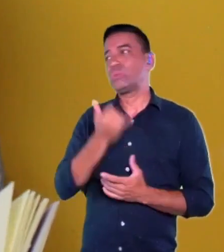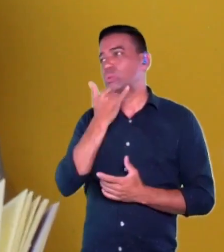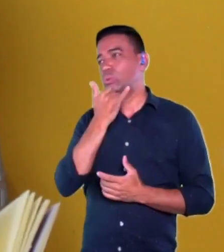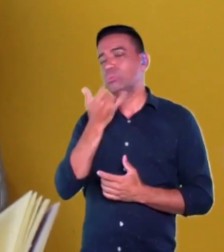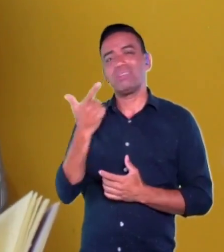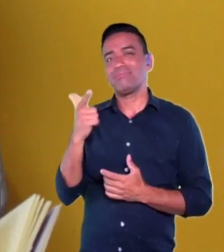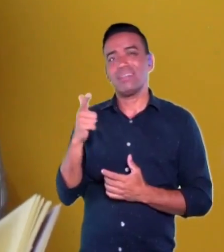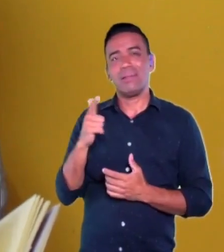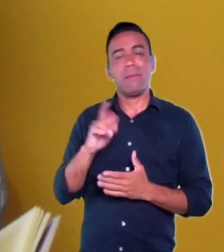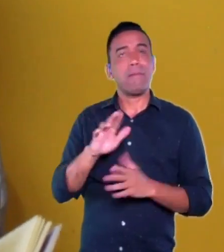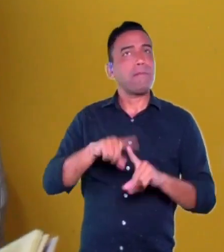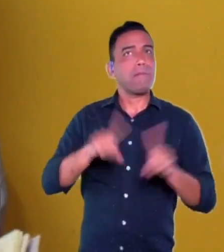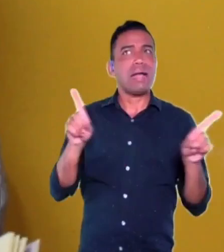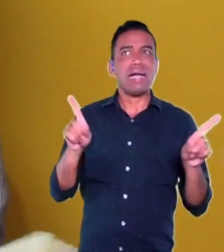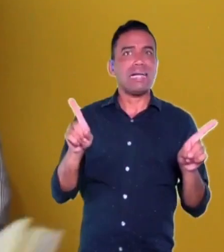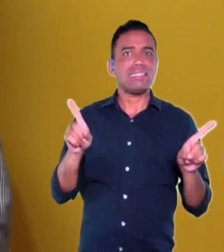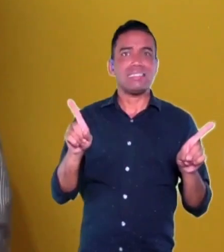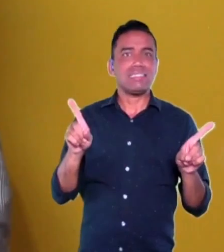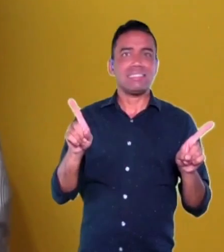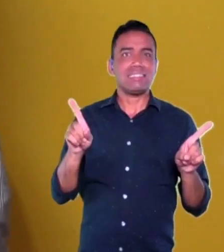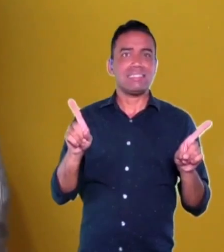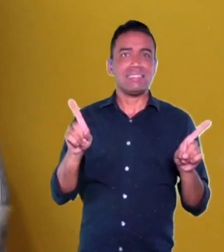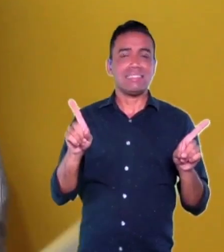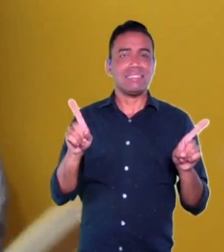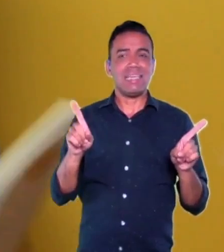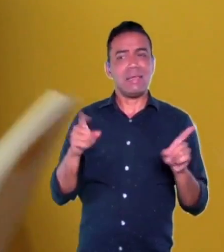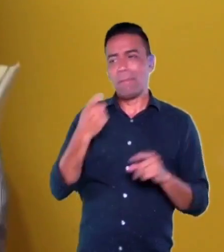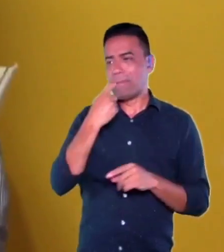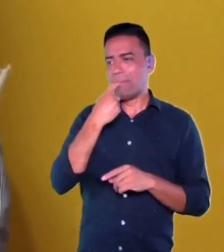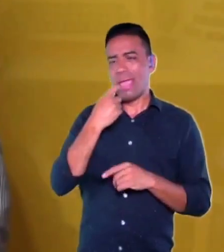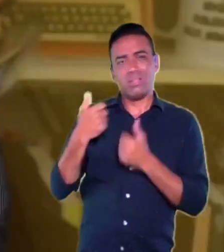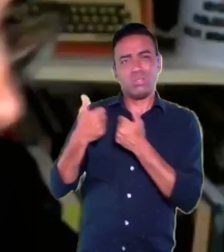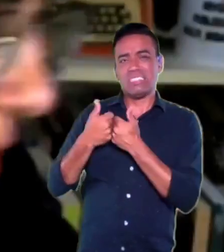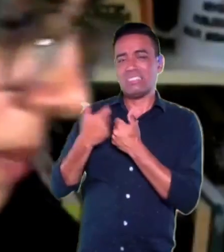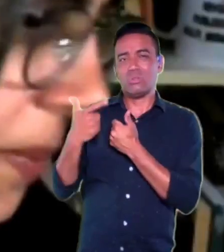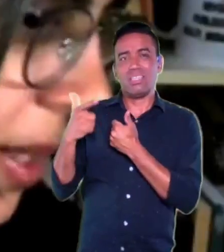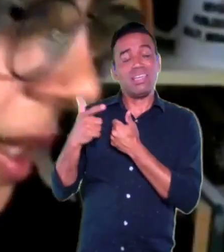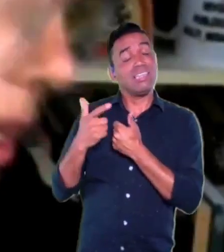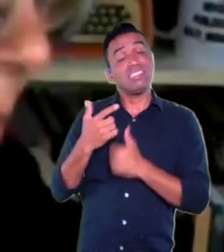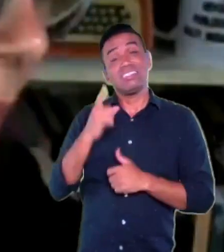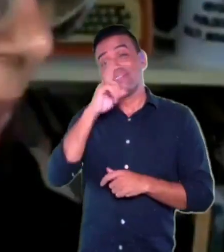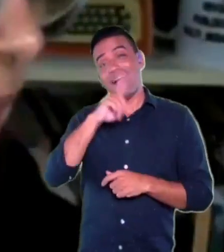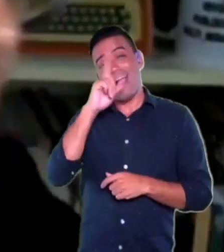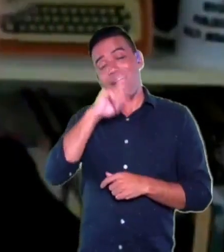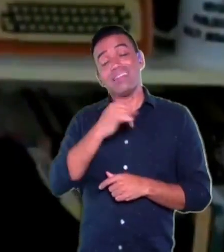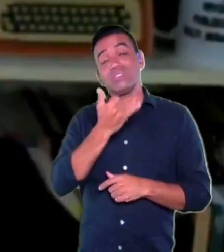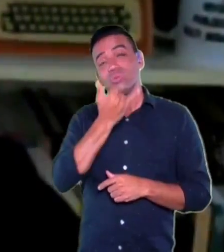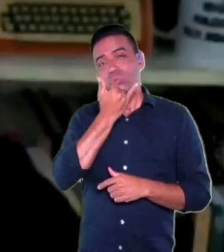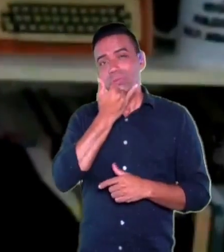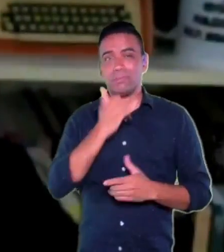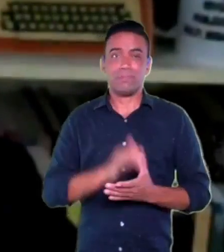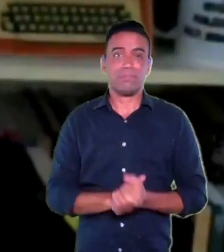mas eu não tô com ele aqui perto, não. Falha nossa. Mas